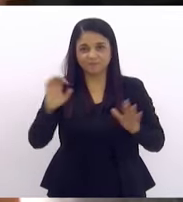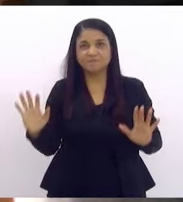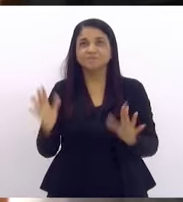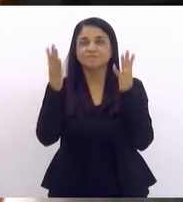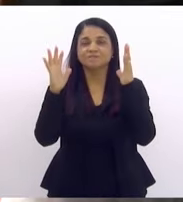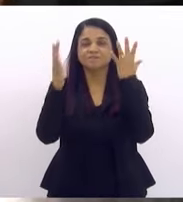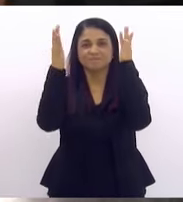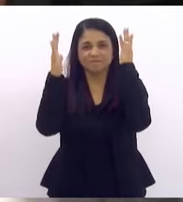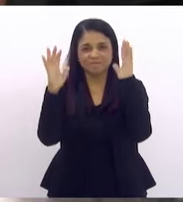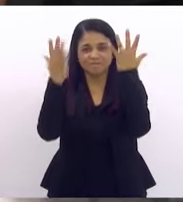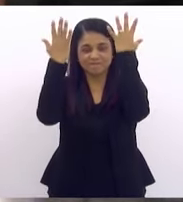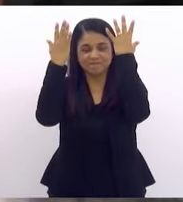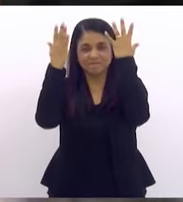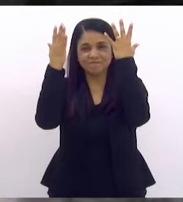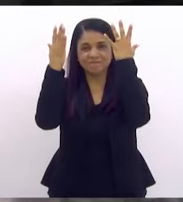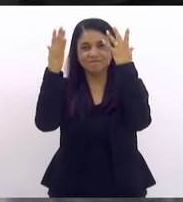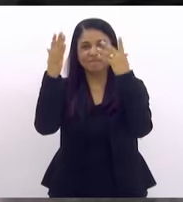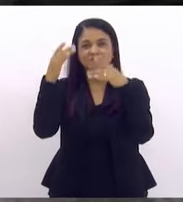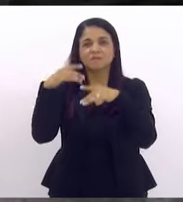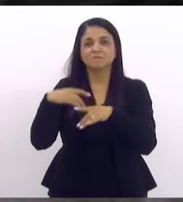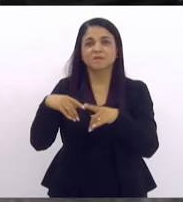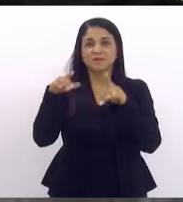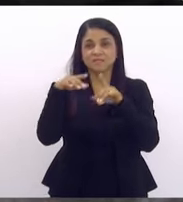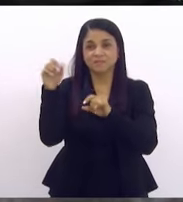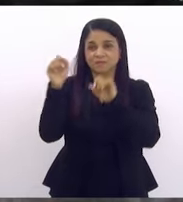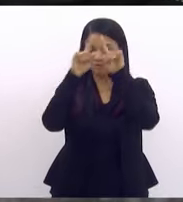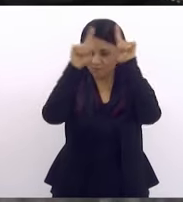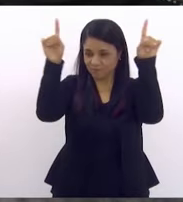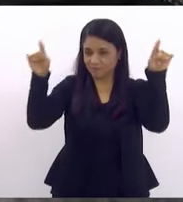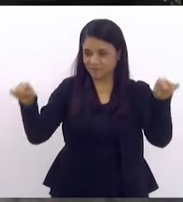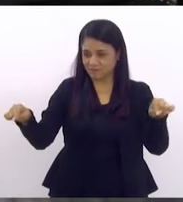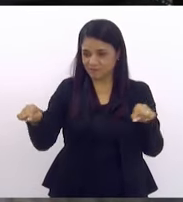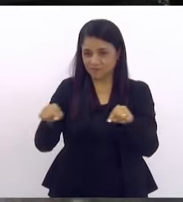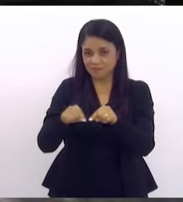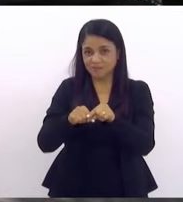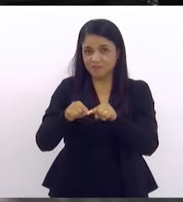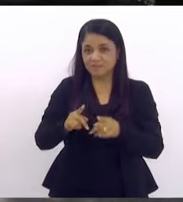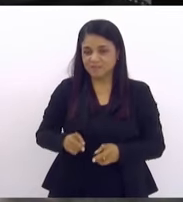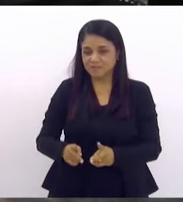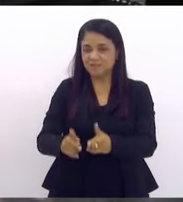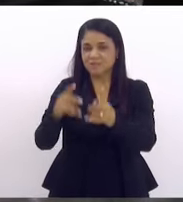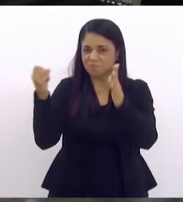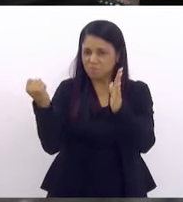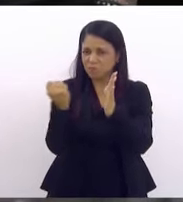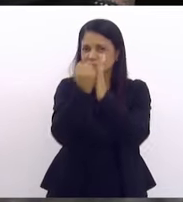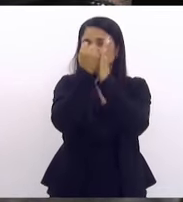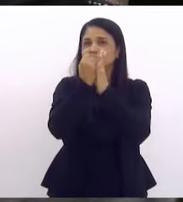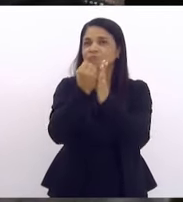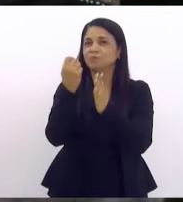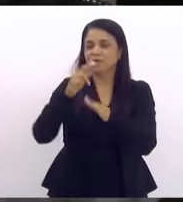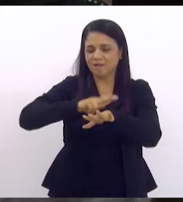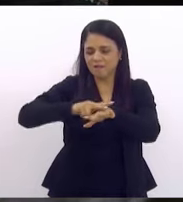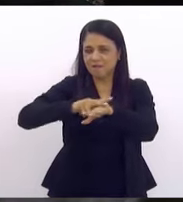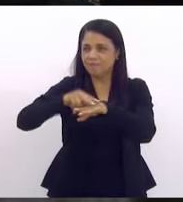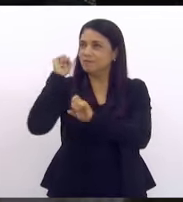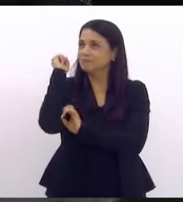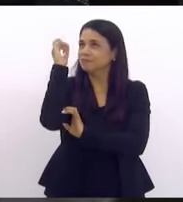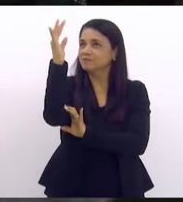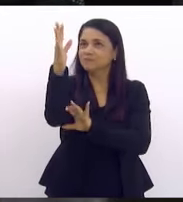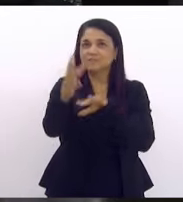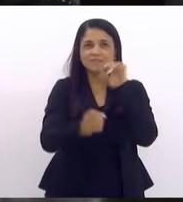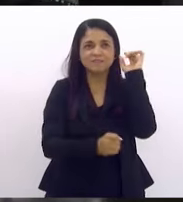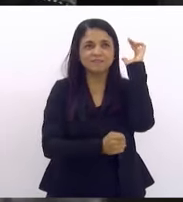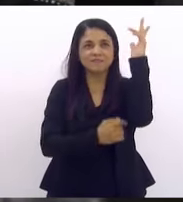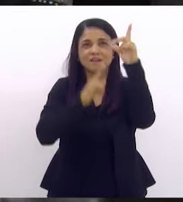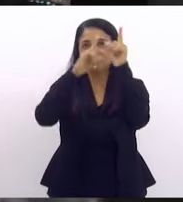Amado S missão Brasil que amor eterno seja símbolo Olá parou que